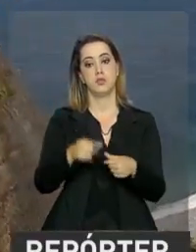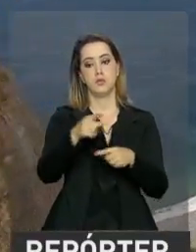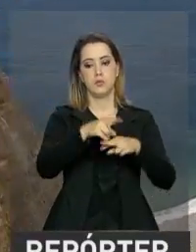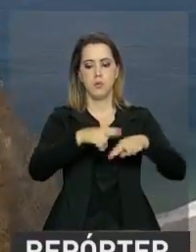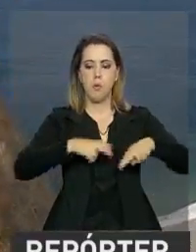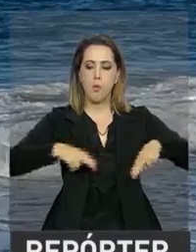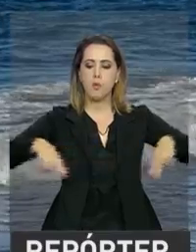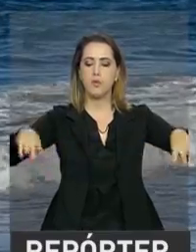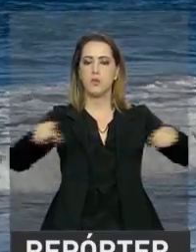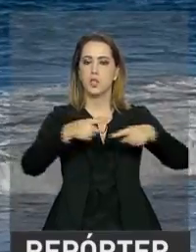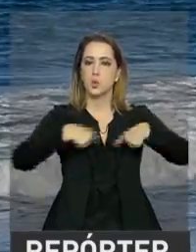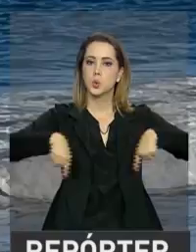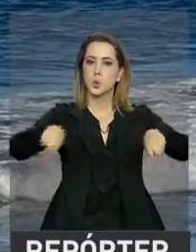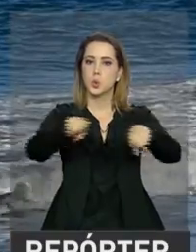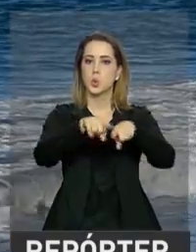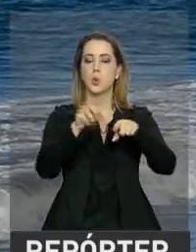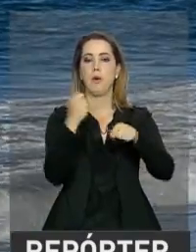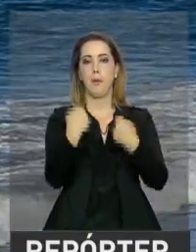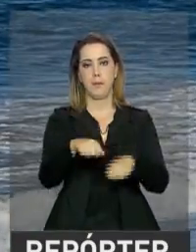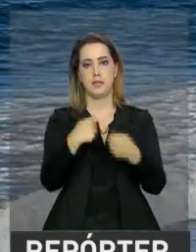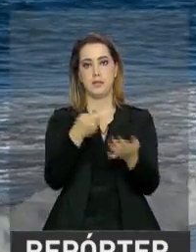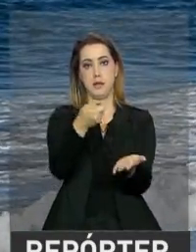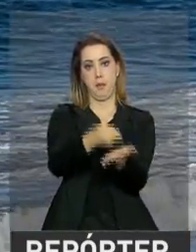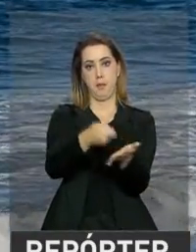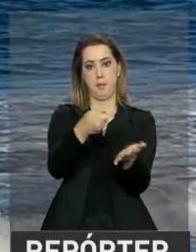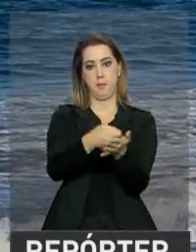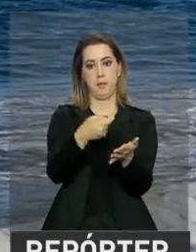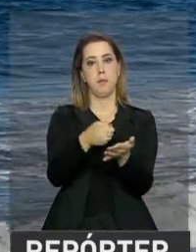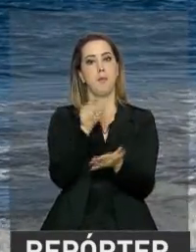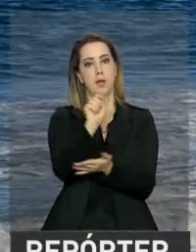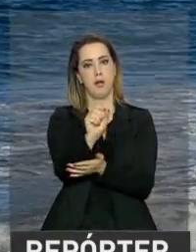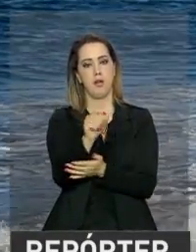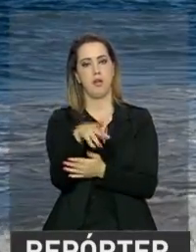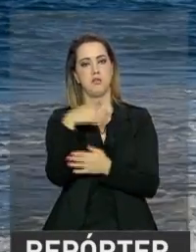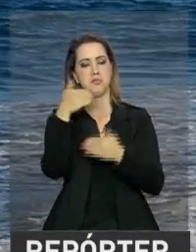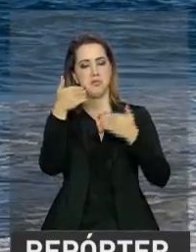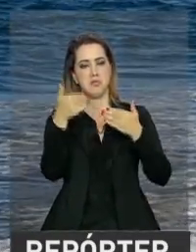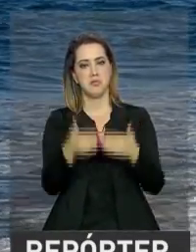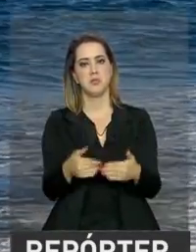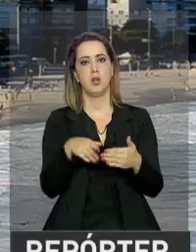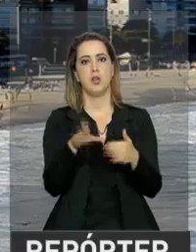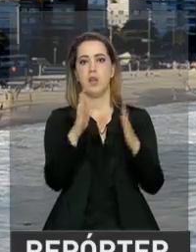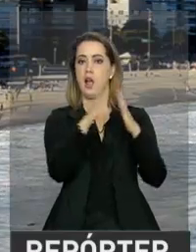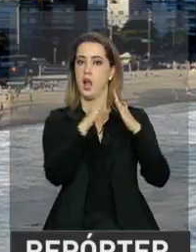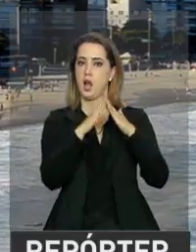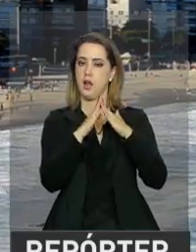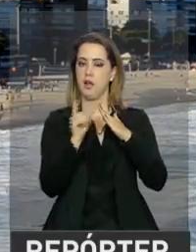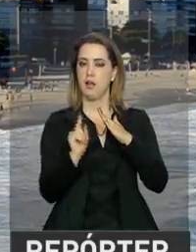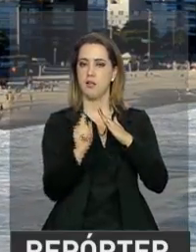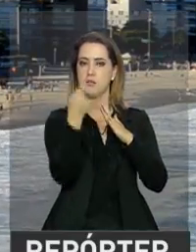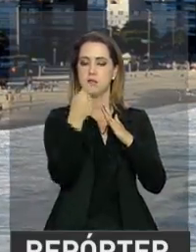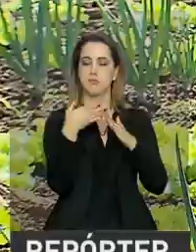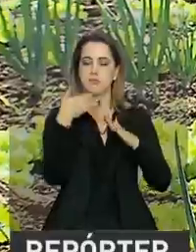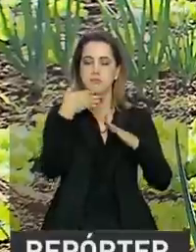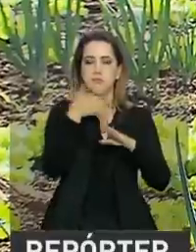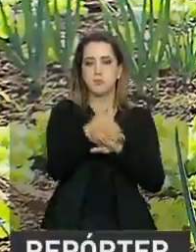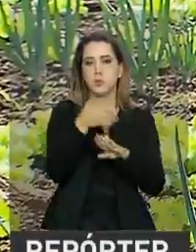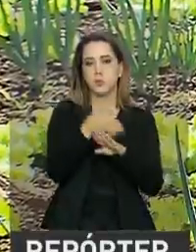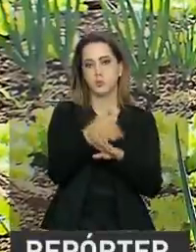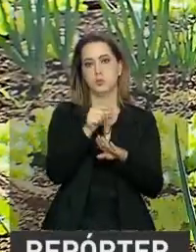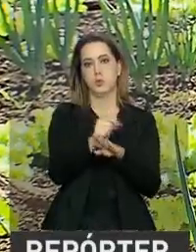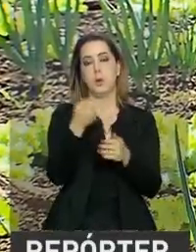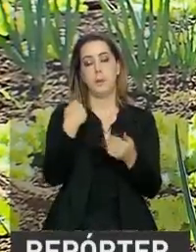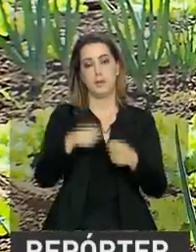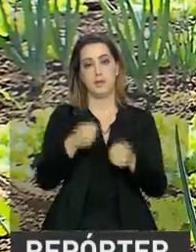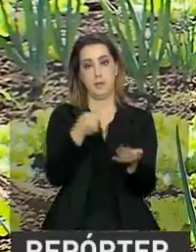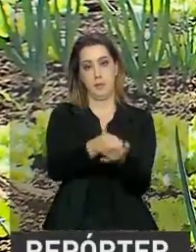de marinha, tem que pagar à União pelo privilégio de ocupar de forma particular um bem que é público. Já